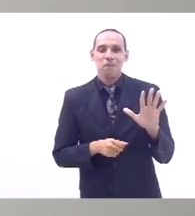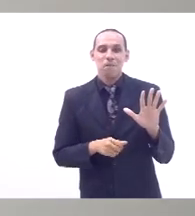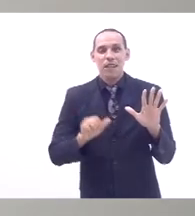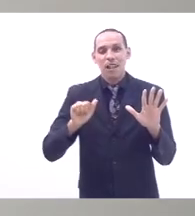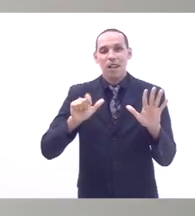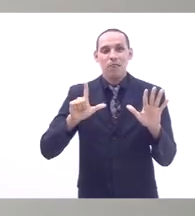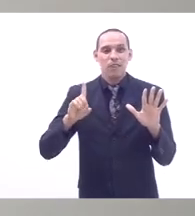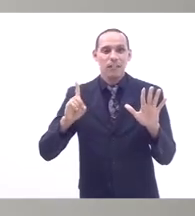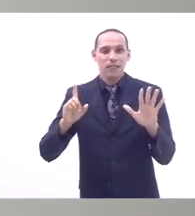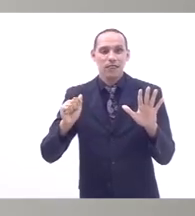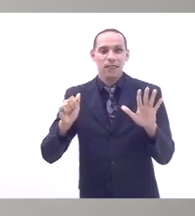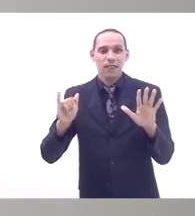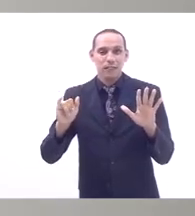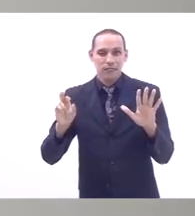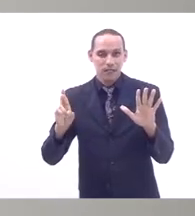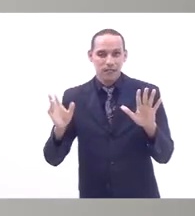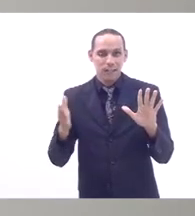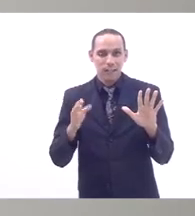Aldair Teixeira.